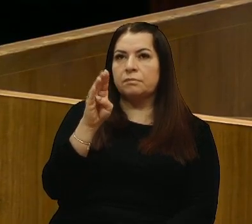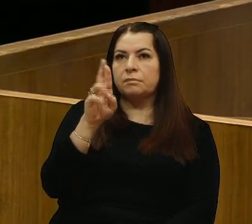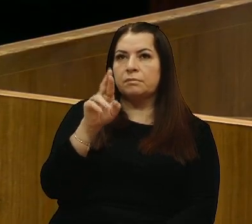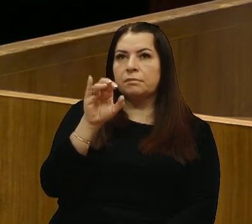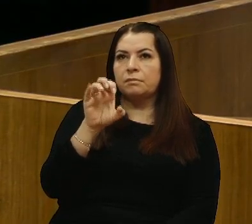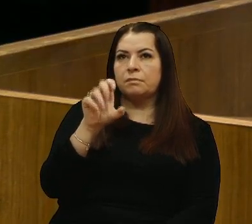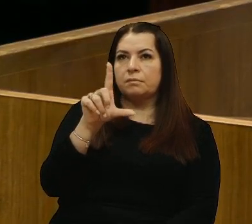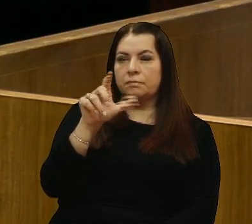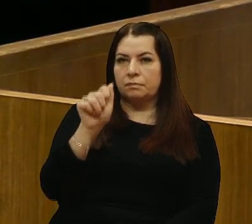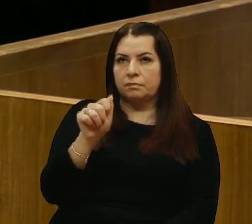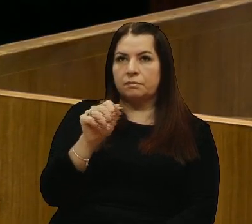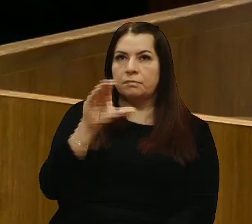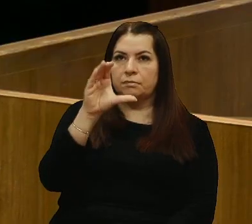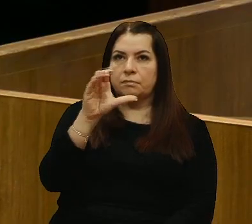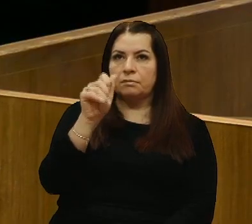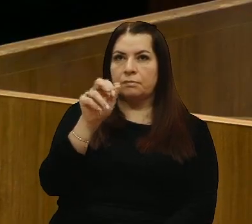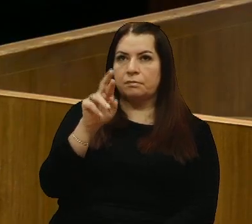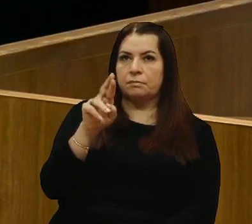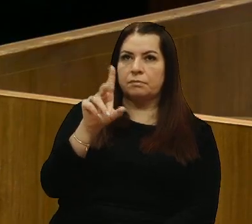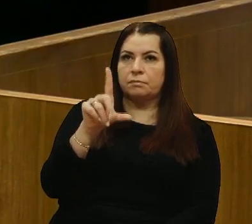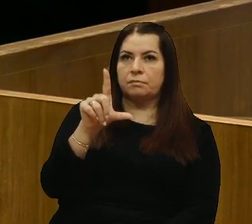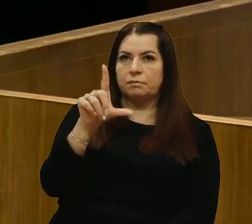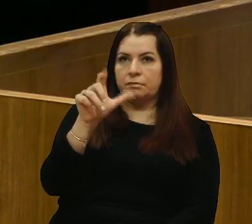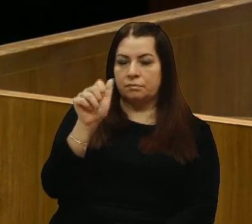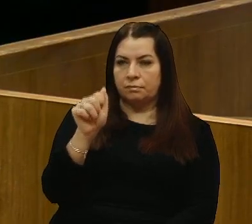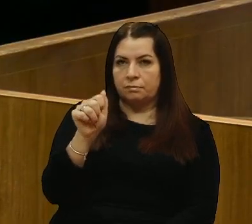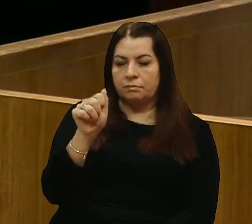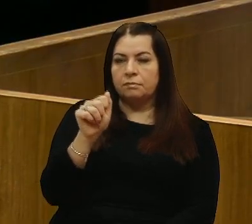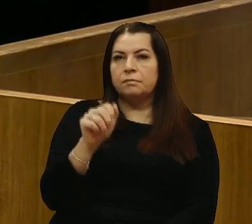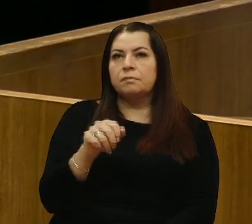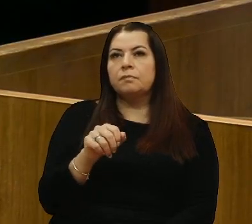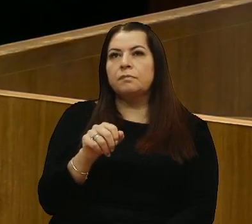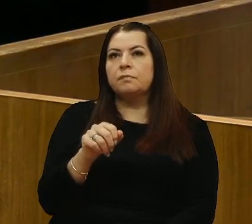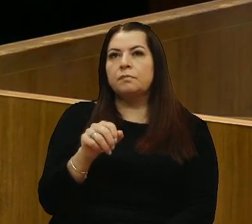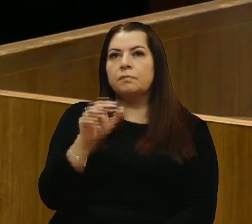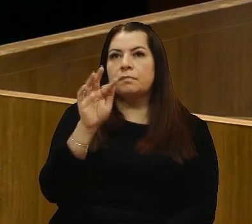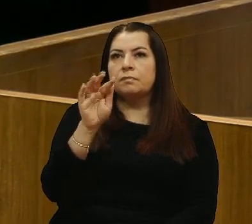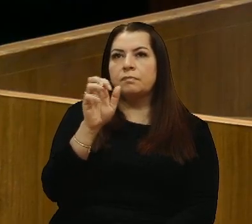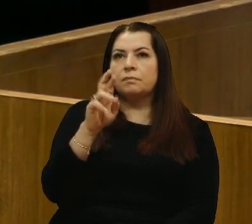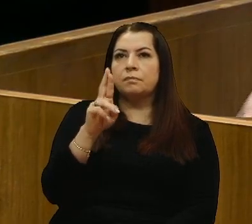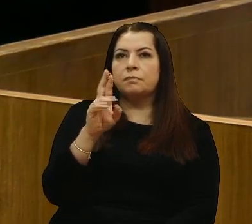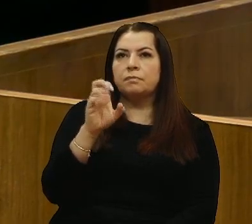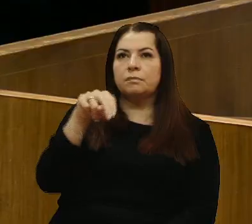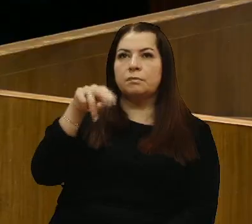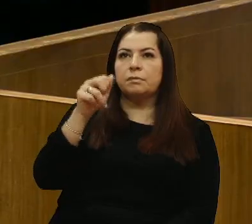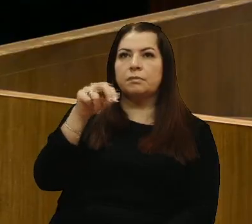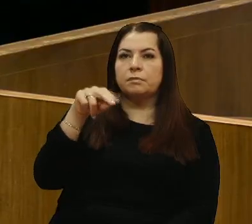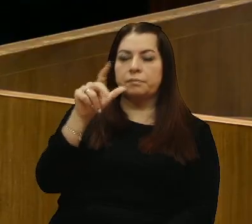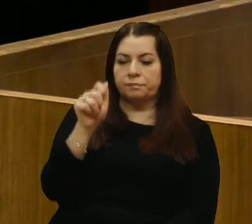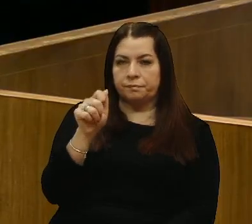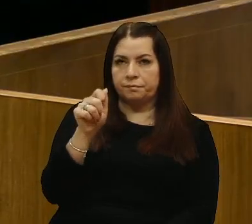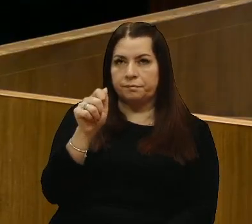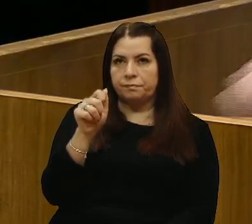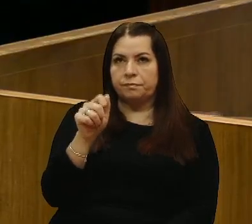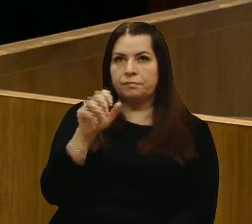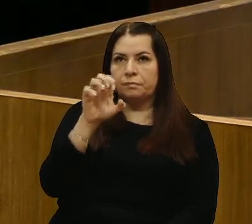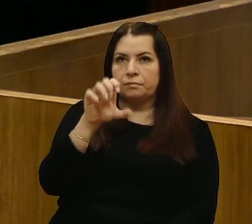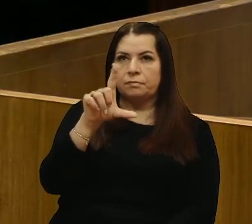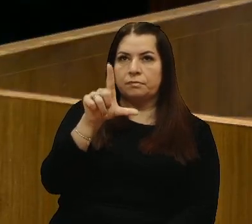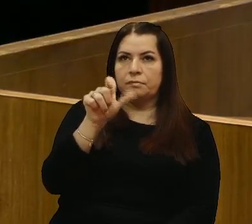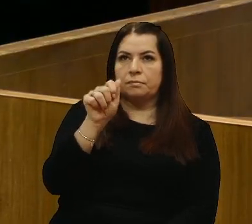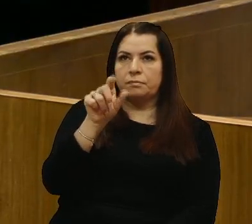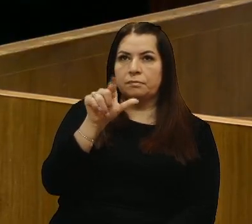Jesus, Carla Graziele Rodrigues Zandoná, Fernanda da Silva Soares,